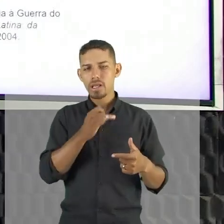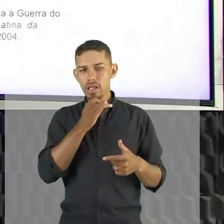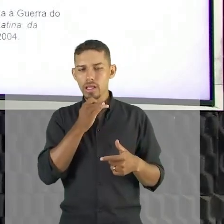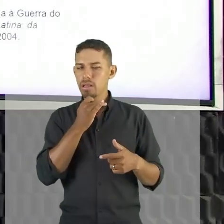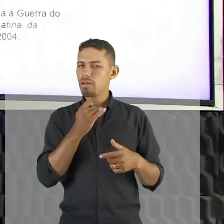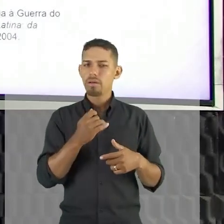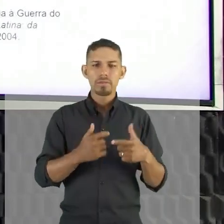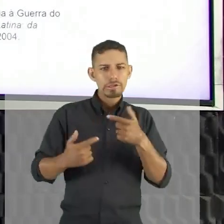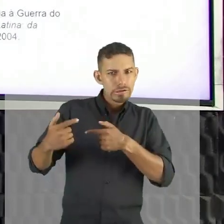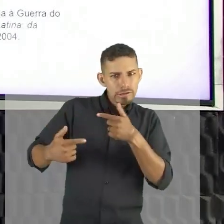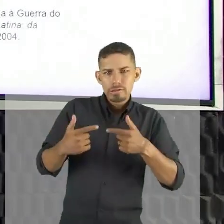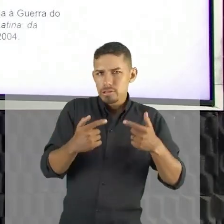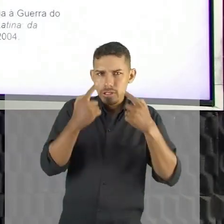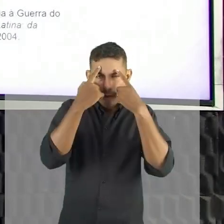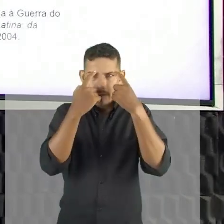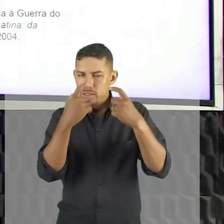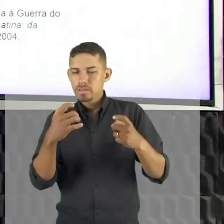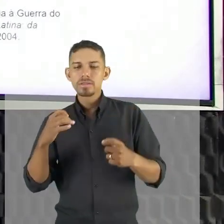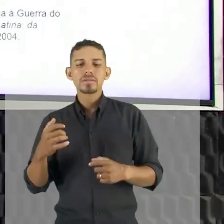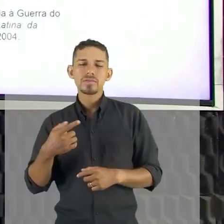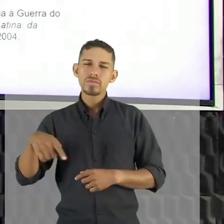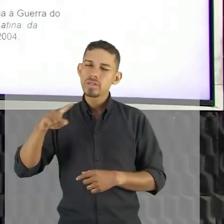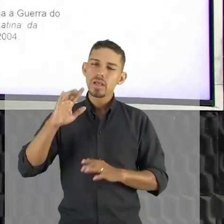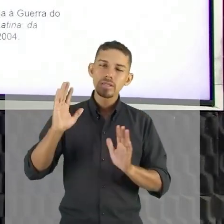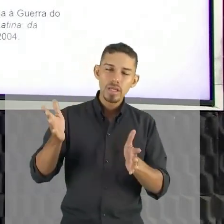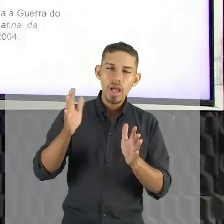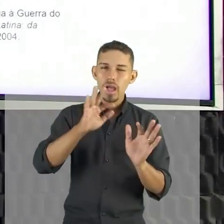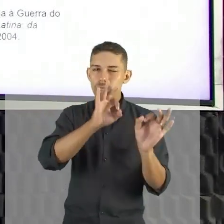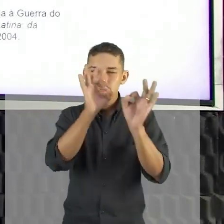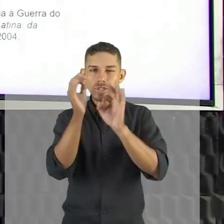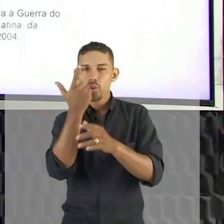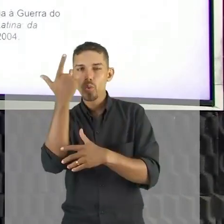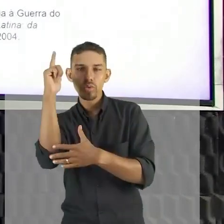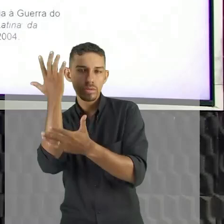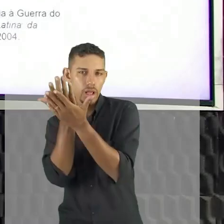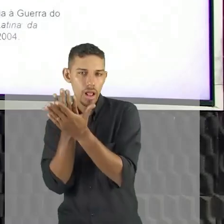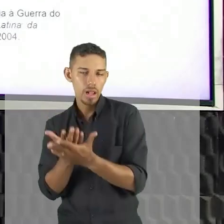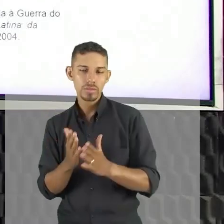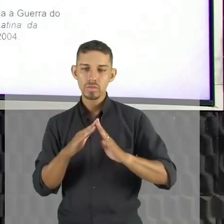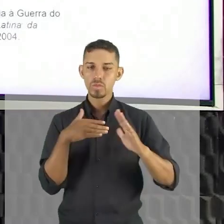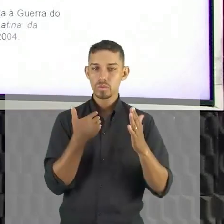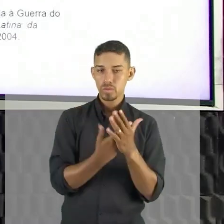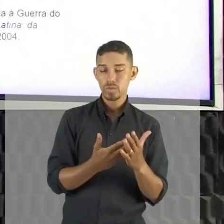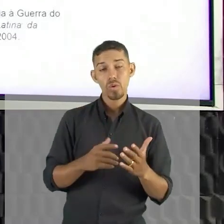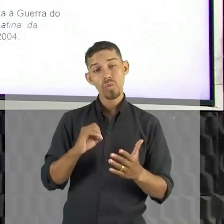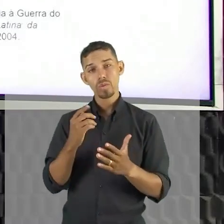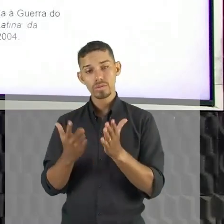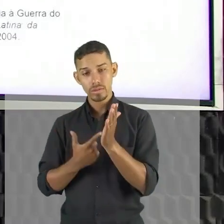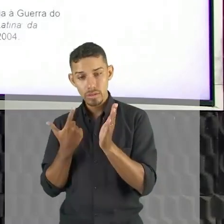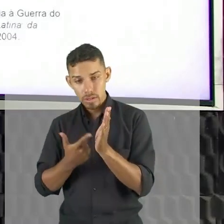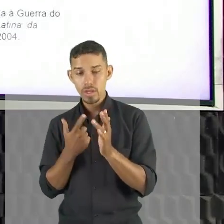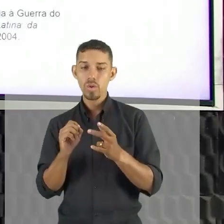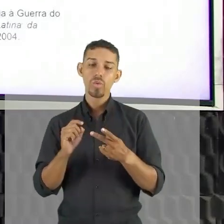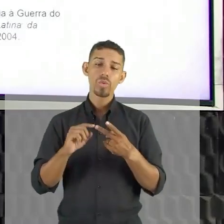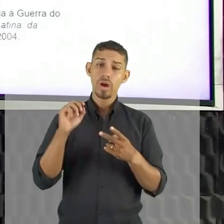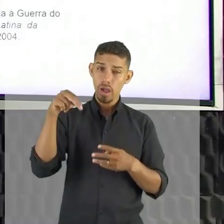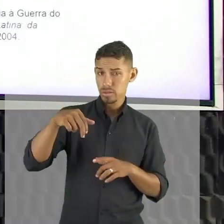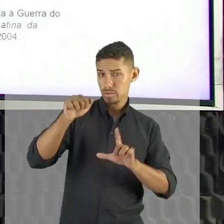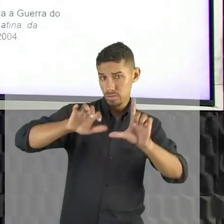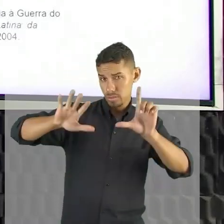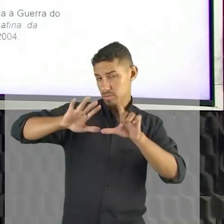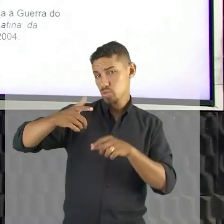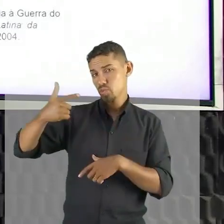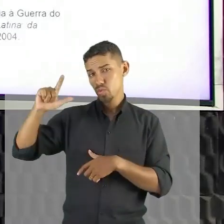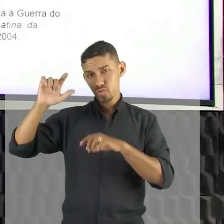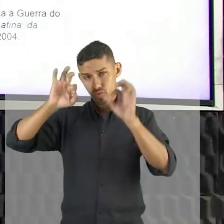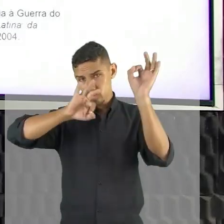Riachuelo, Parapapá, aquela coisa que vocês também já com certeza já viram em outras aulas, na sua escola, ou então nos livros, ou até mesmo aqui em